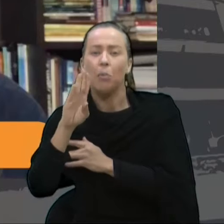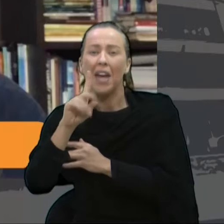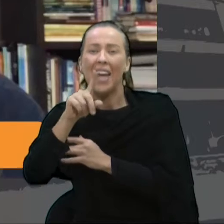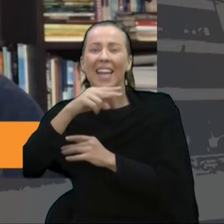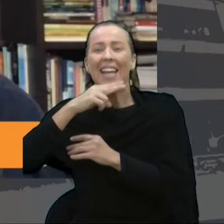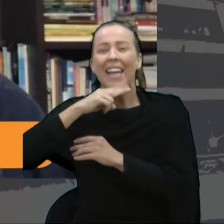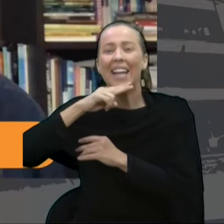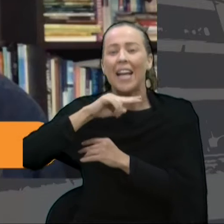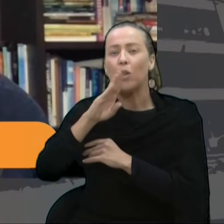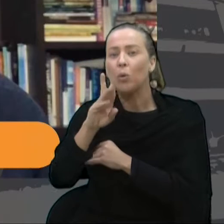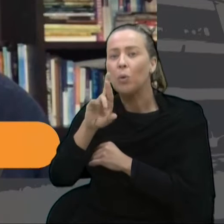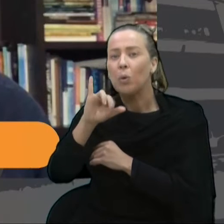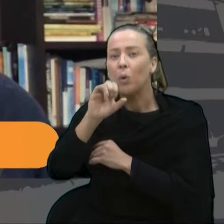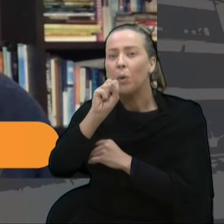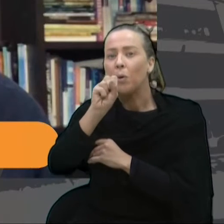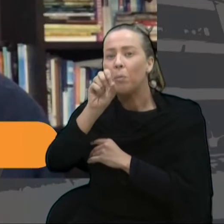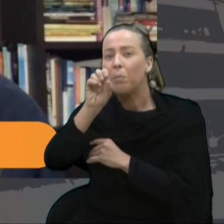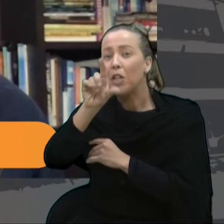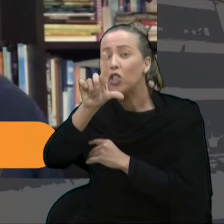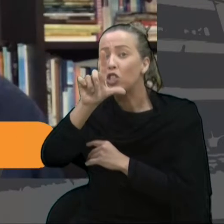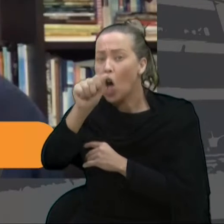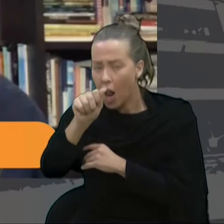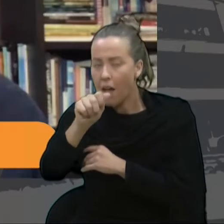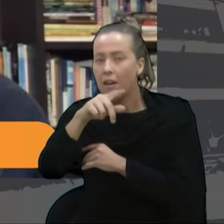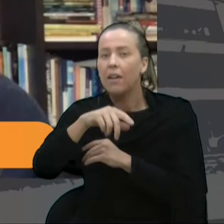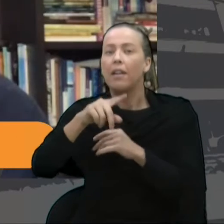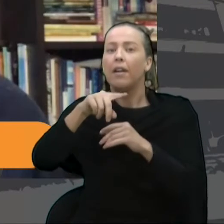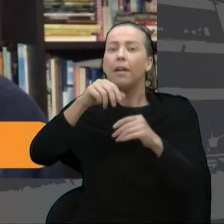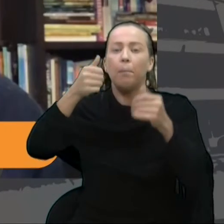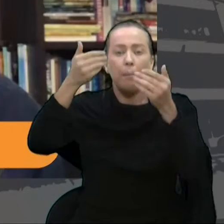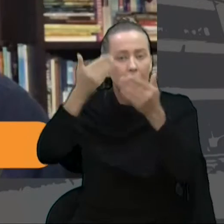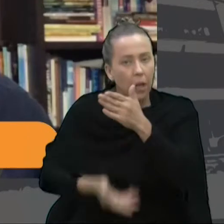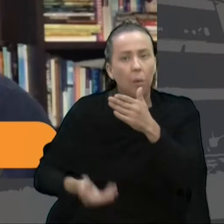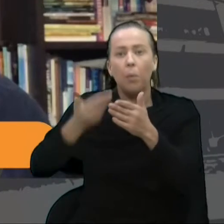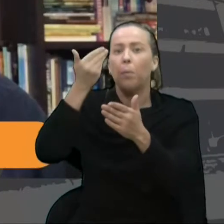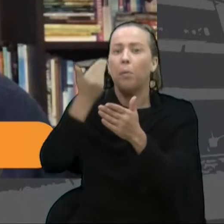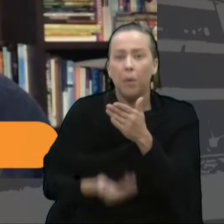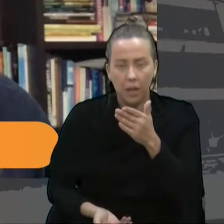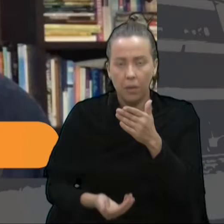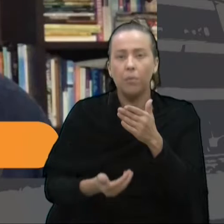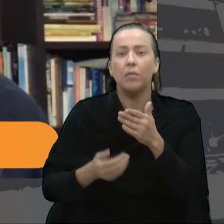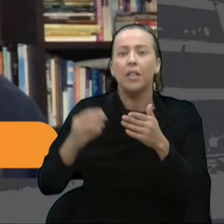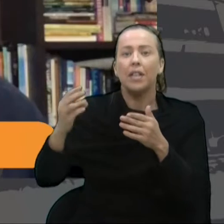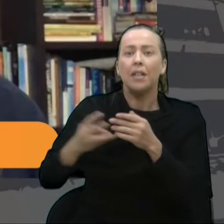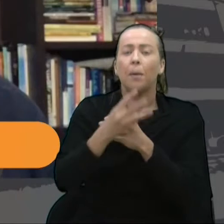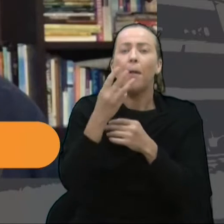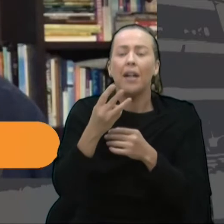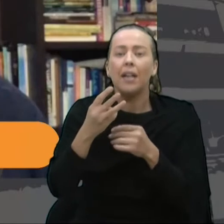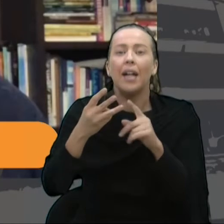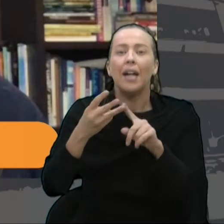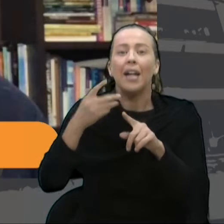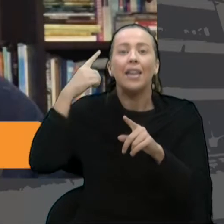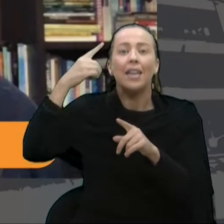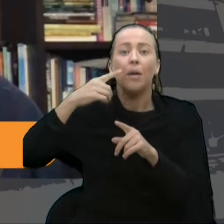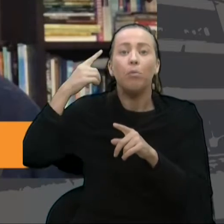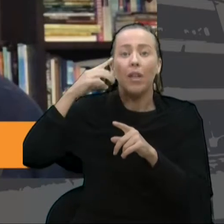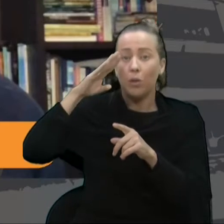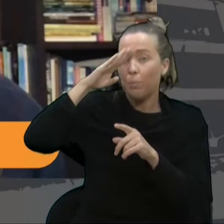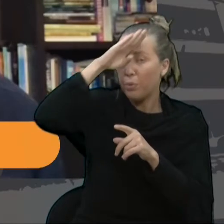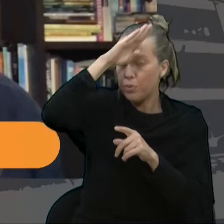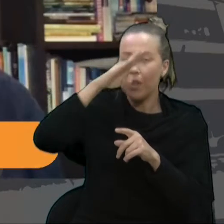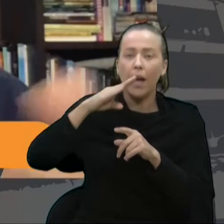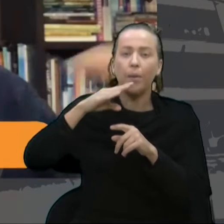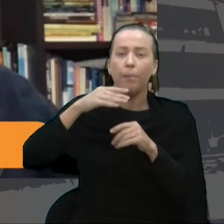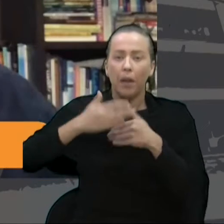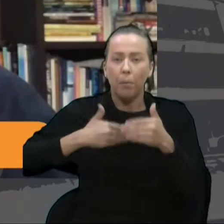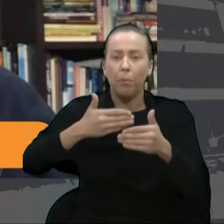que é do PDT. Né? Passou, derrubaram também. Depois veio um terceiro do então deputado Bolsonaro.